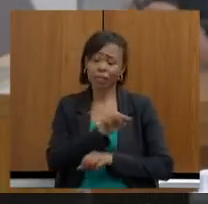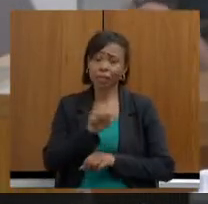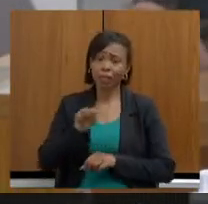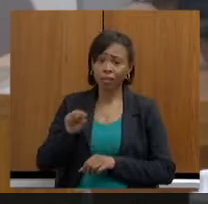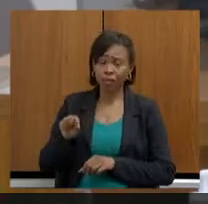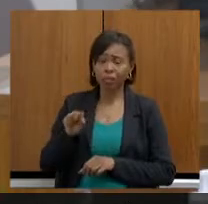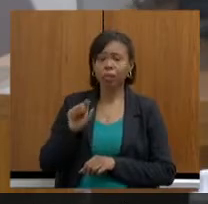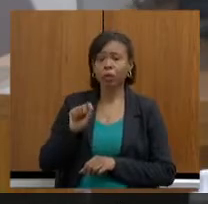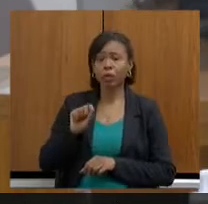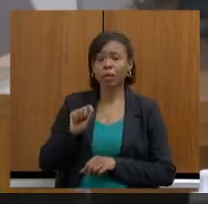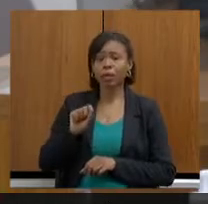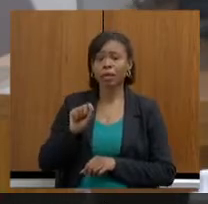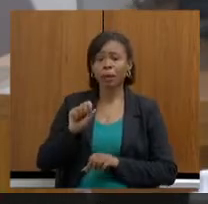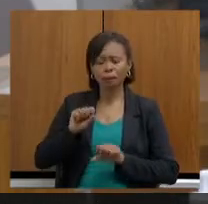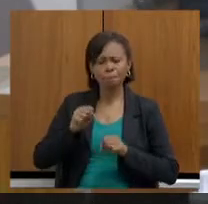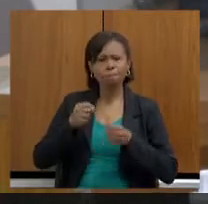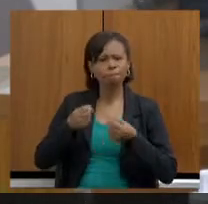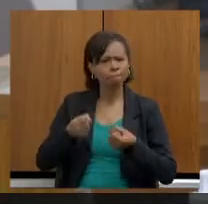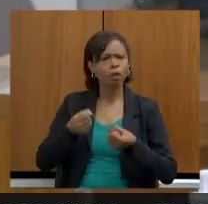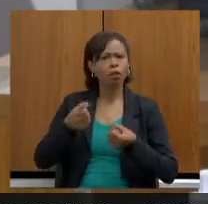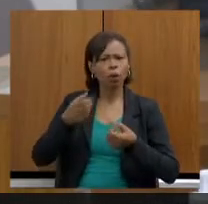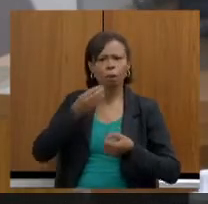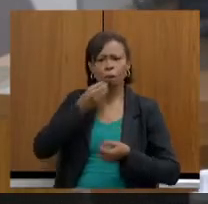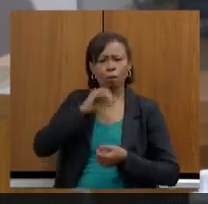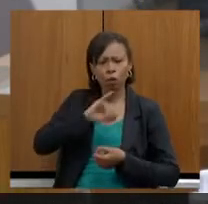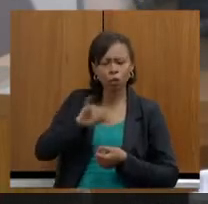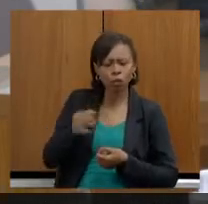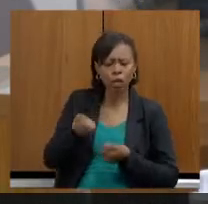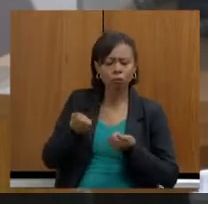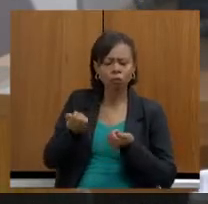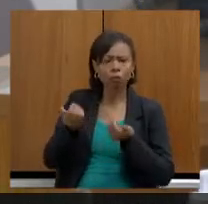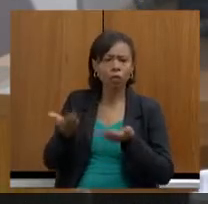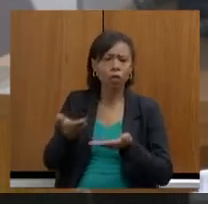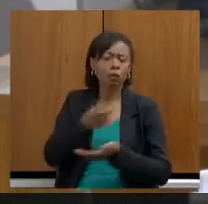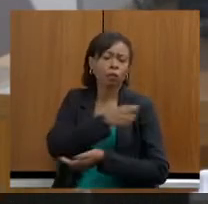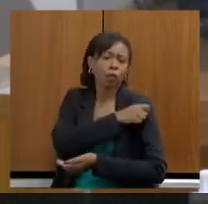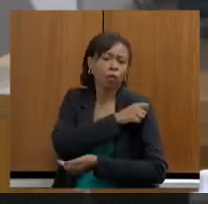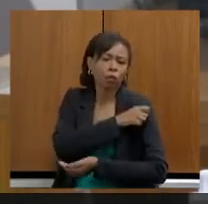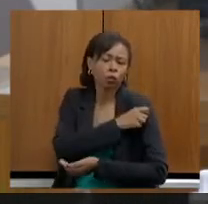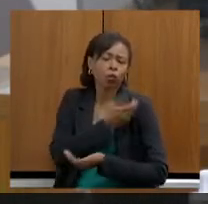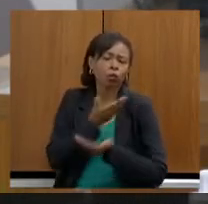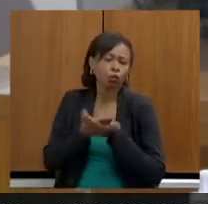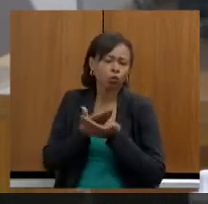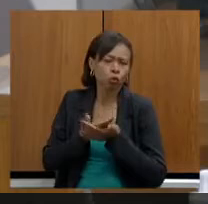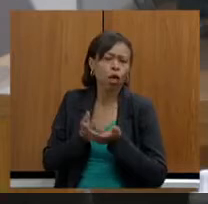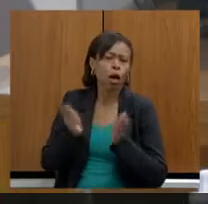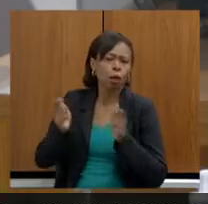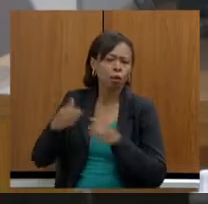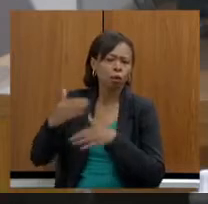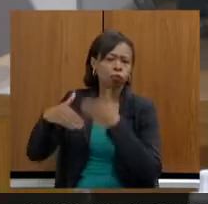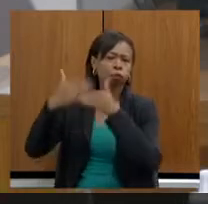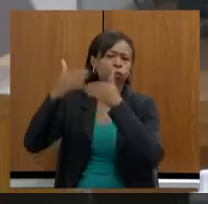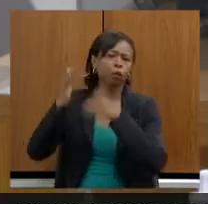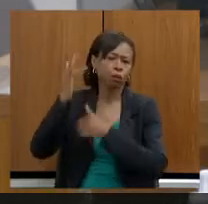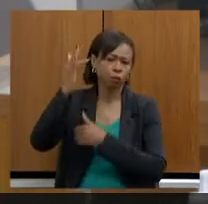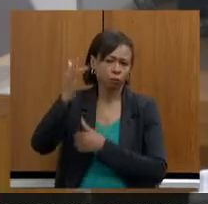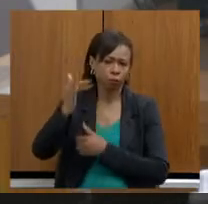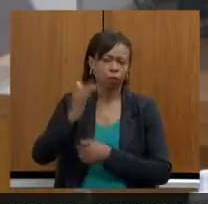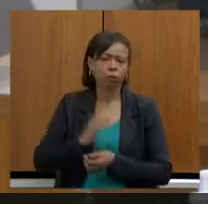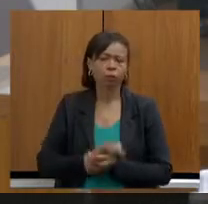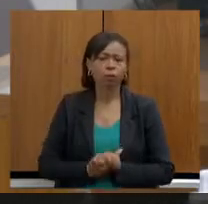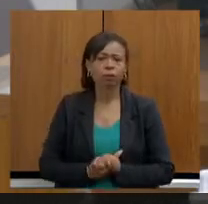entregam a maior maiores oportunidades para os nossos alunos e estudantes poderem desenvolver seu pleno potencial no futuro